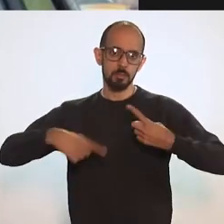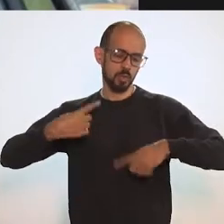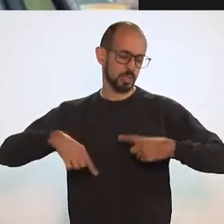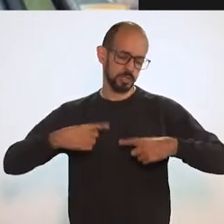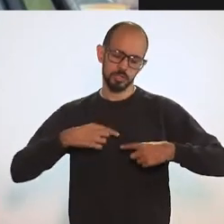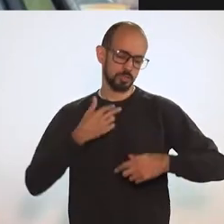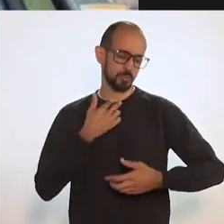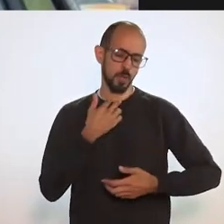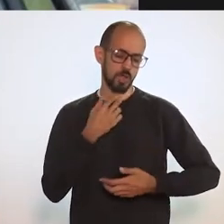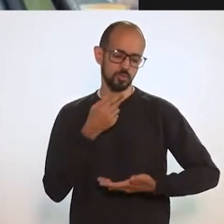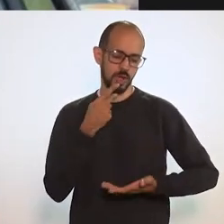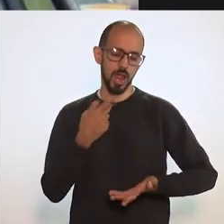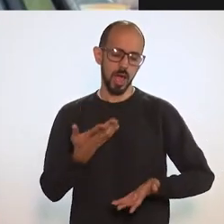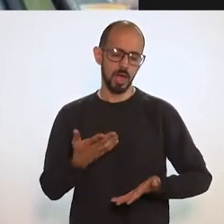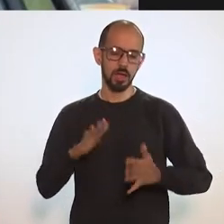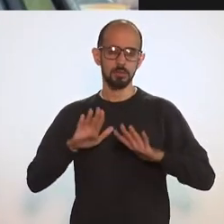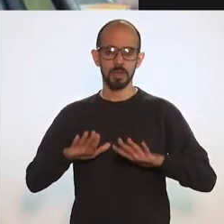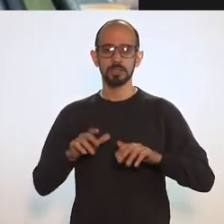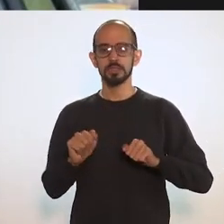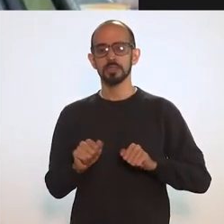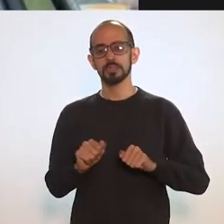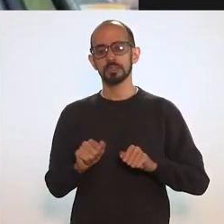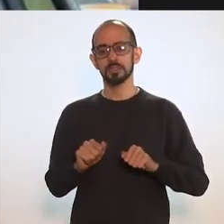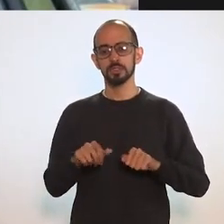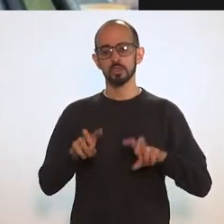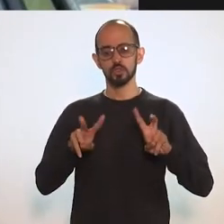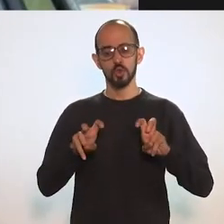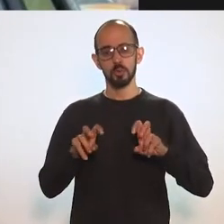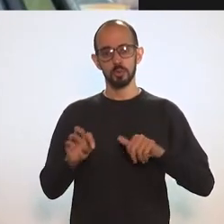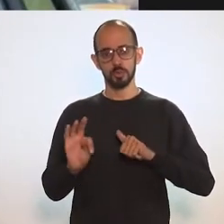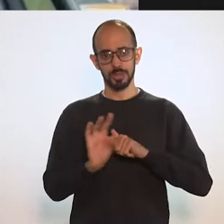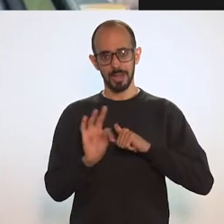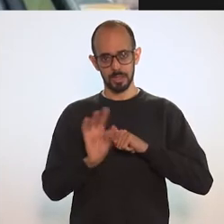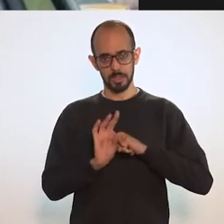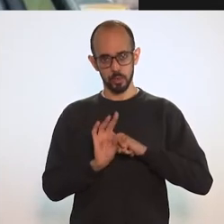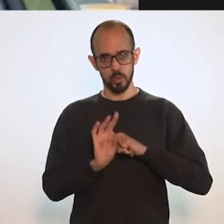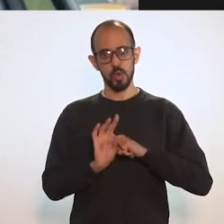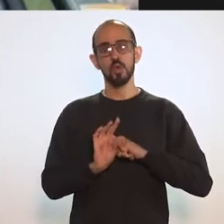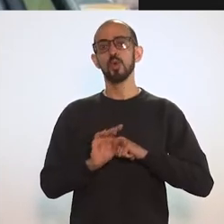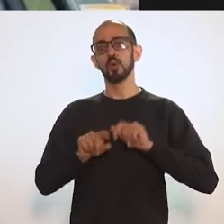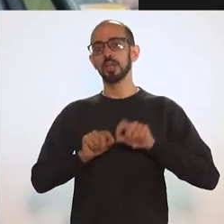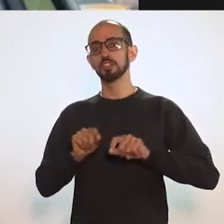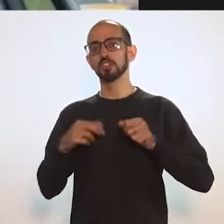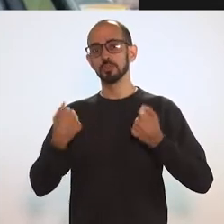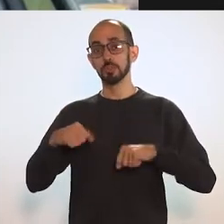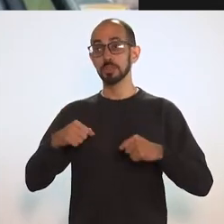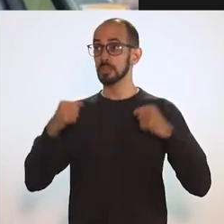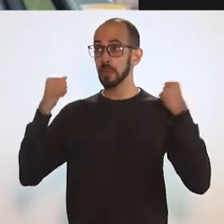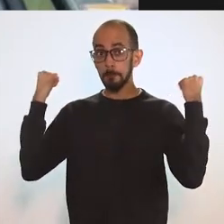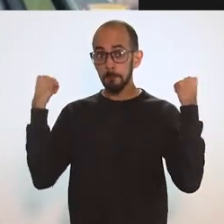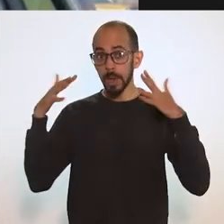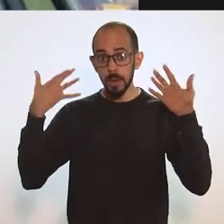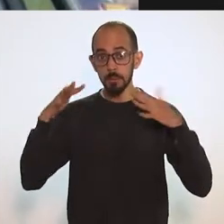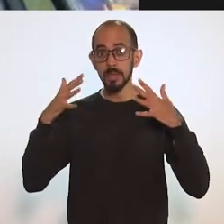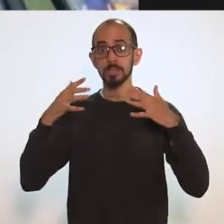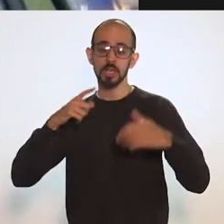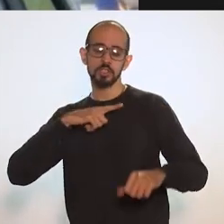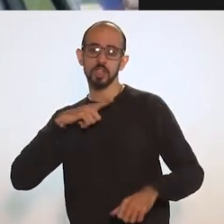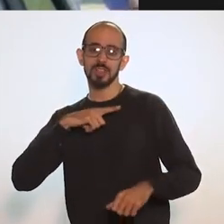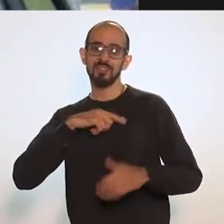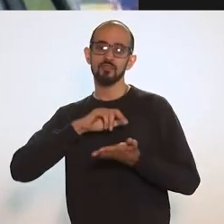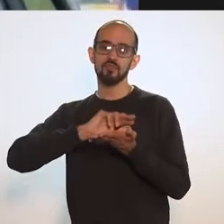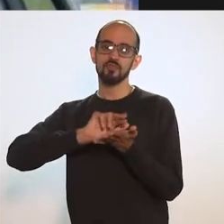eu não vou falar disso, né? Fala da parte técnica. A gente tem que comemorar que a gente tem tantas vacinas, todas